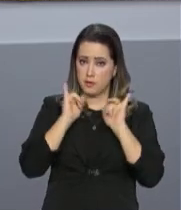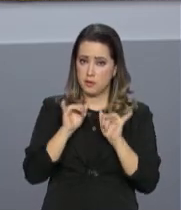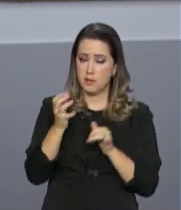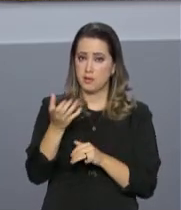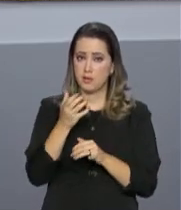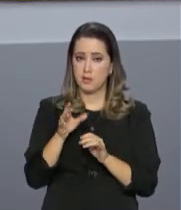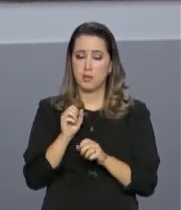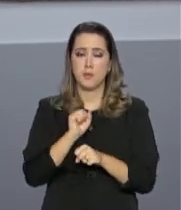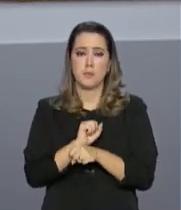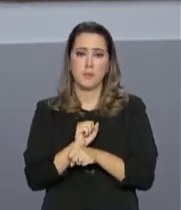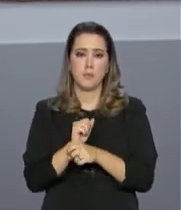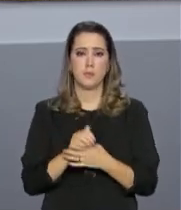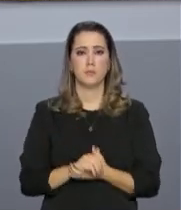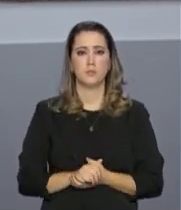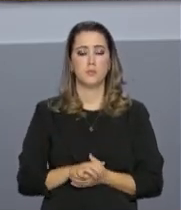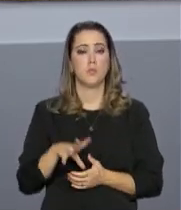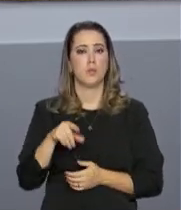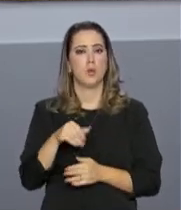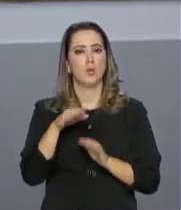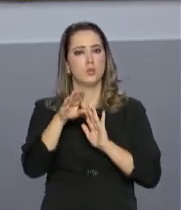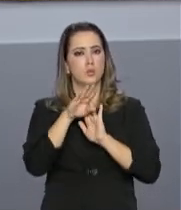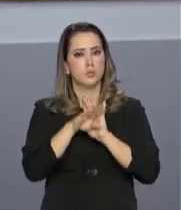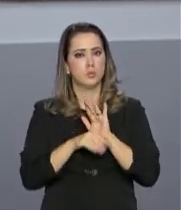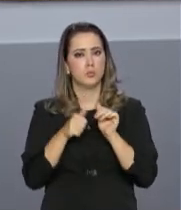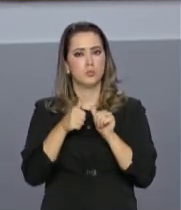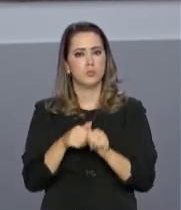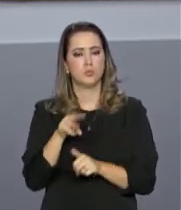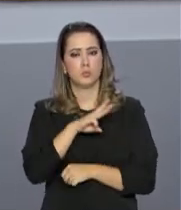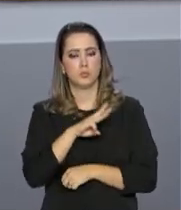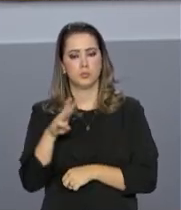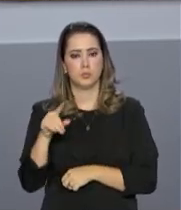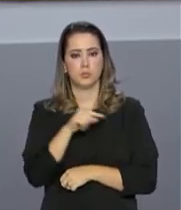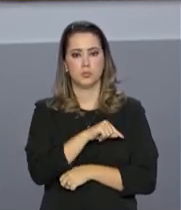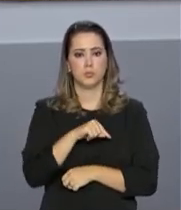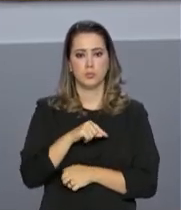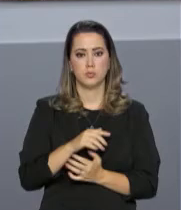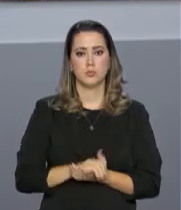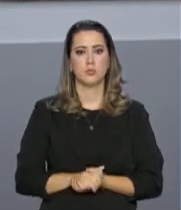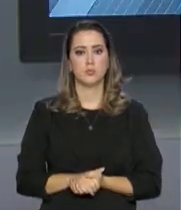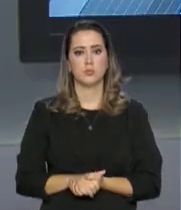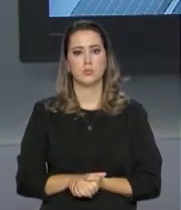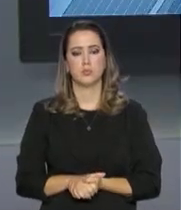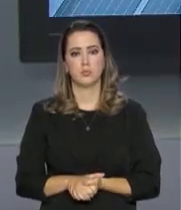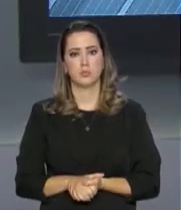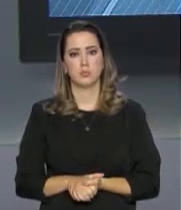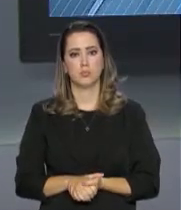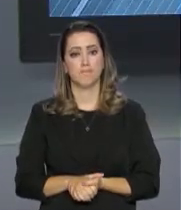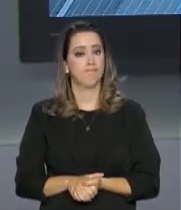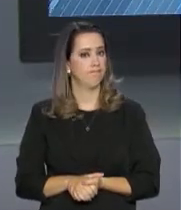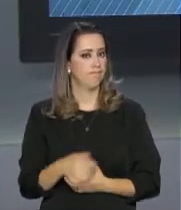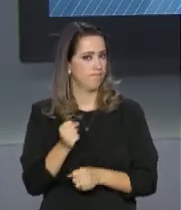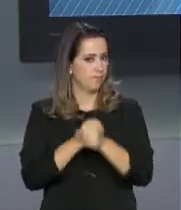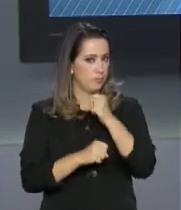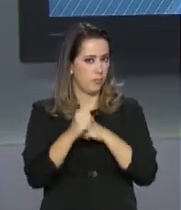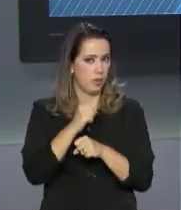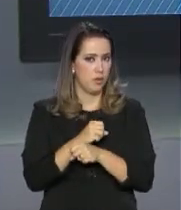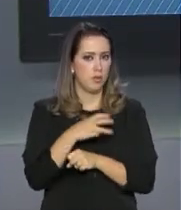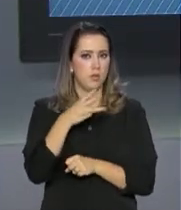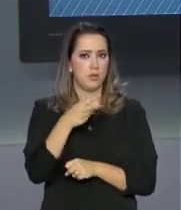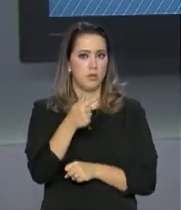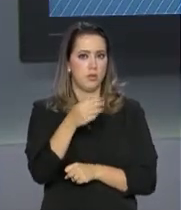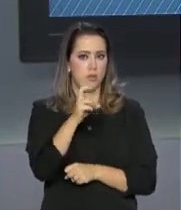na lista de espera todo o processo é feito pelo site do sisu no ano passado